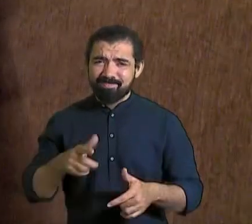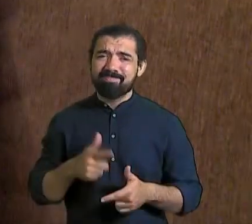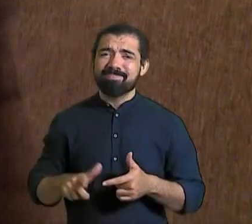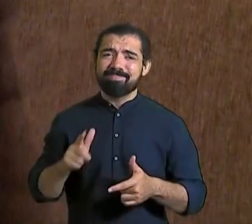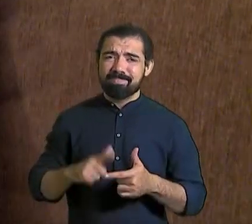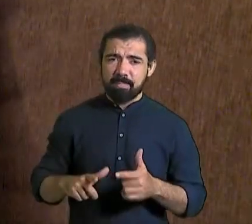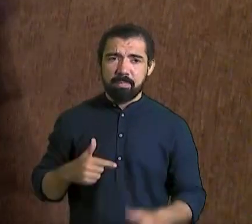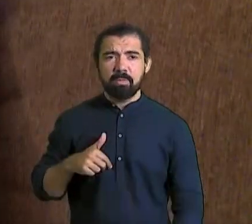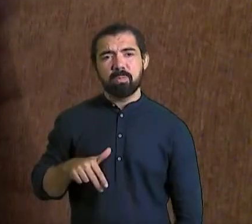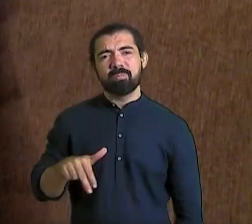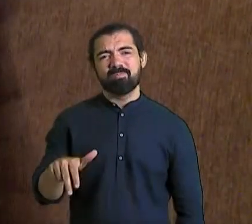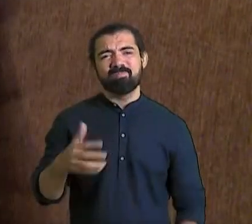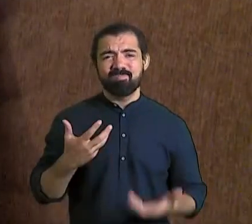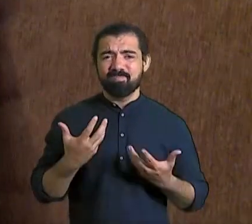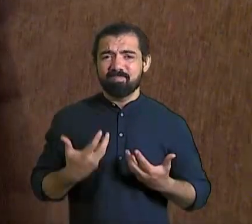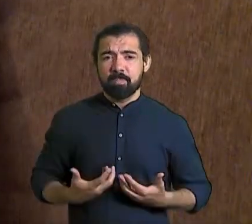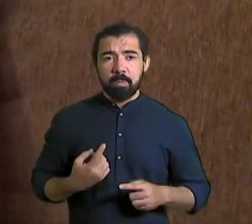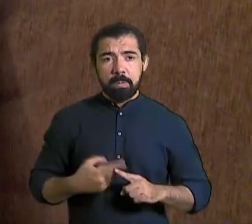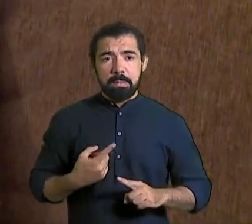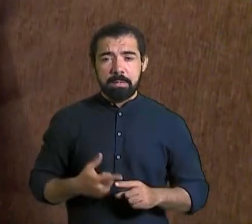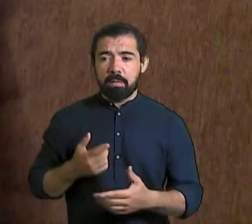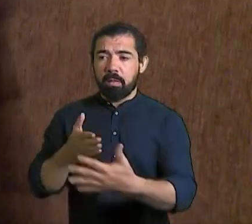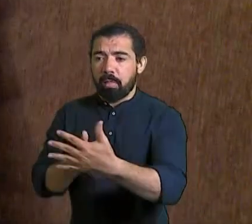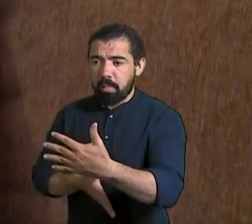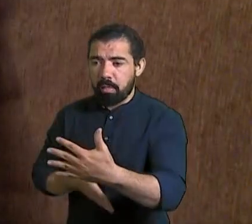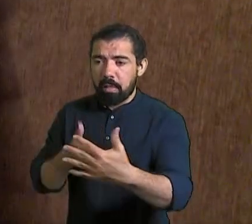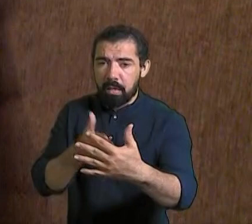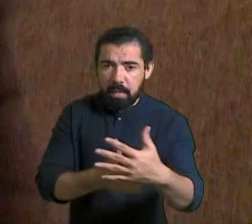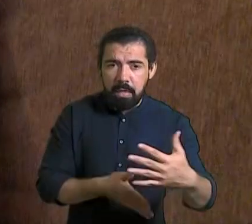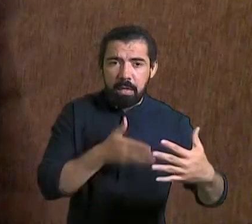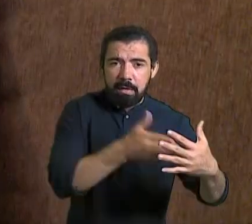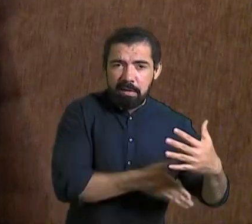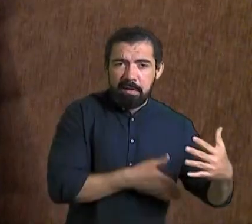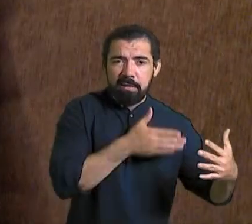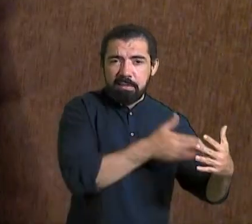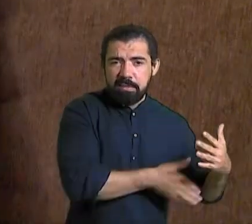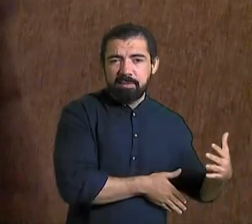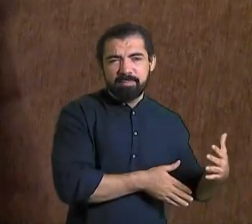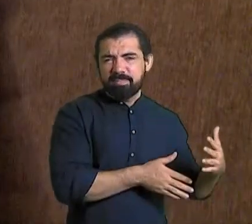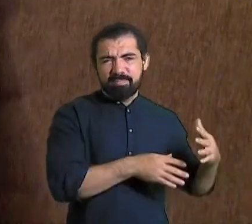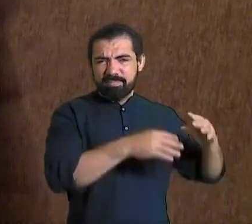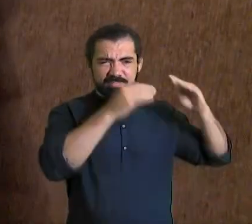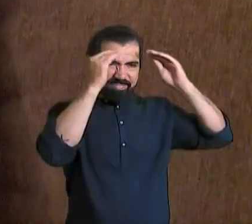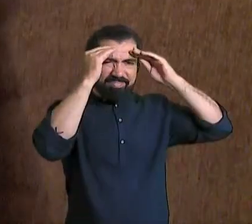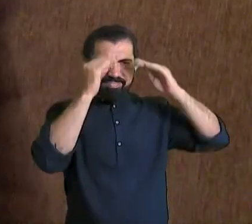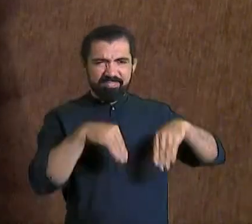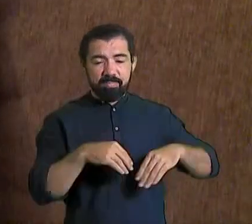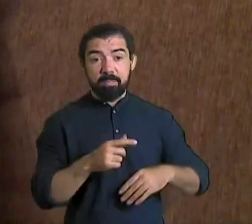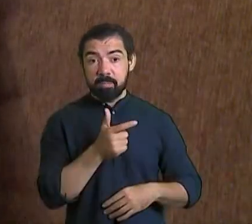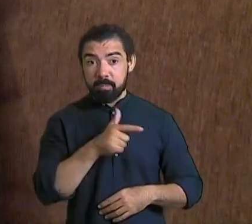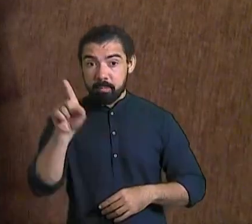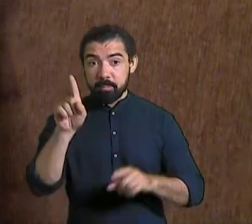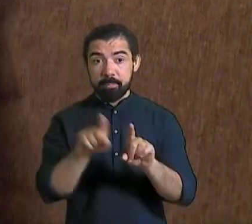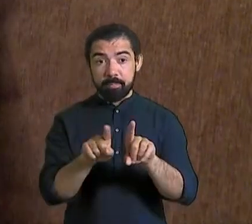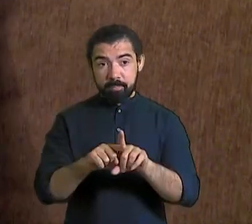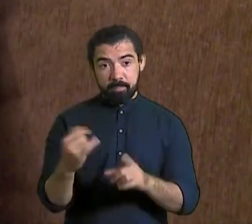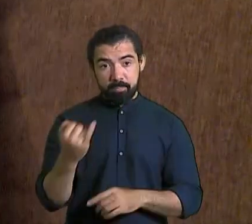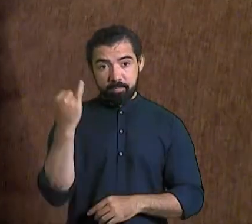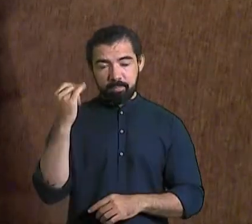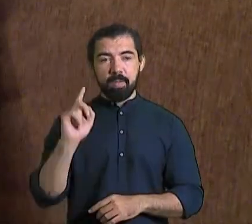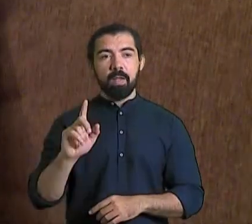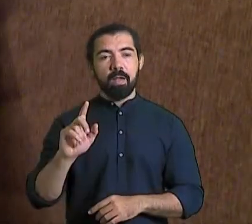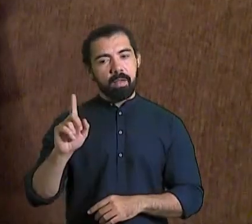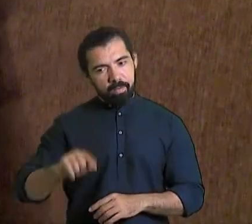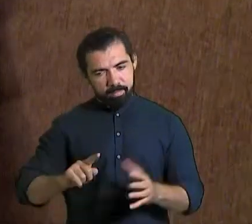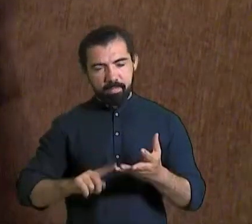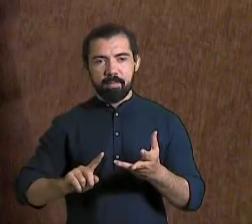cansativa, além do normal, porque eu vou enfrentar tantas barreiras na minha caminhada que eu vou terminar desistindo. Outra coisa também que seria muito importante, que é uma demanda